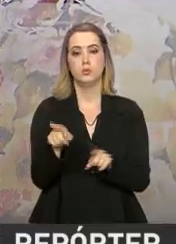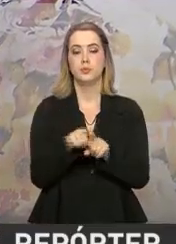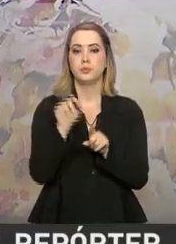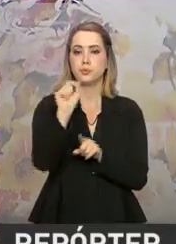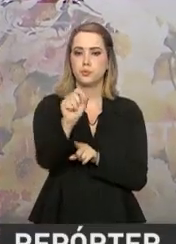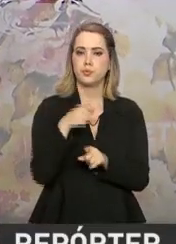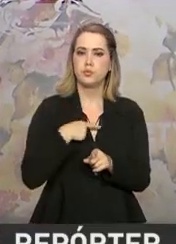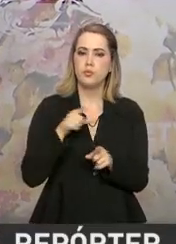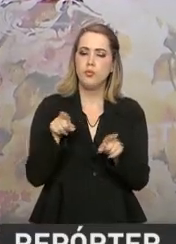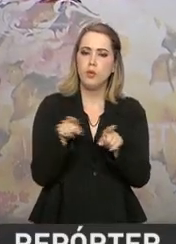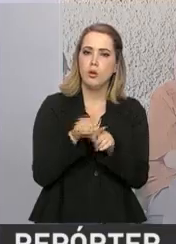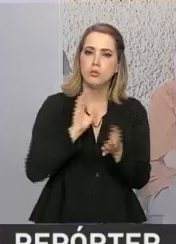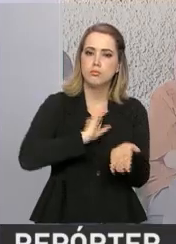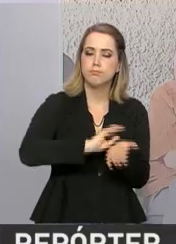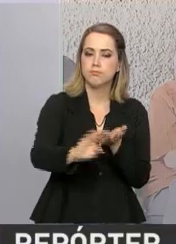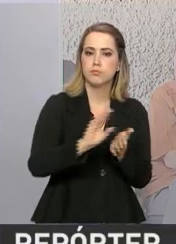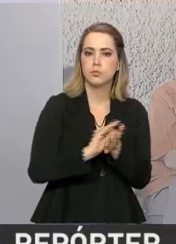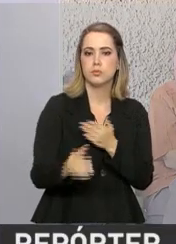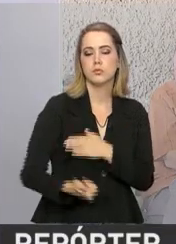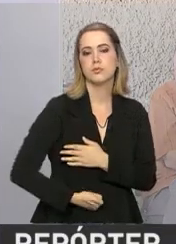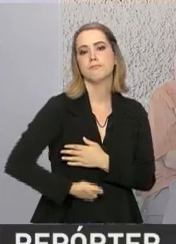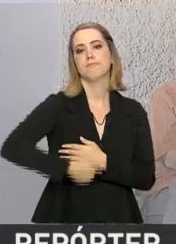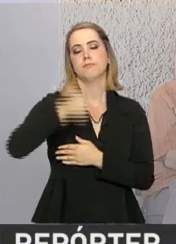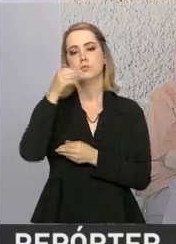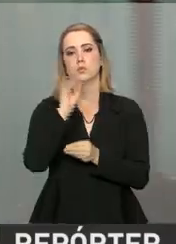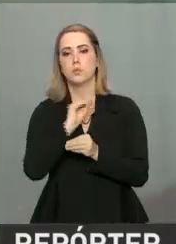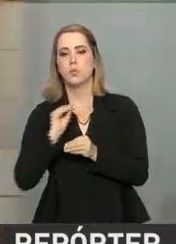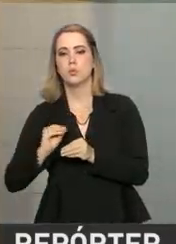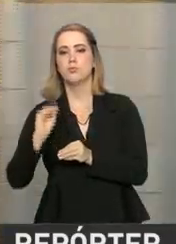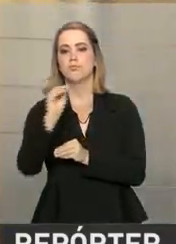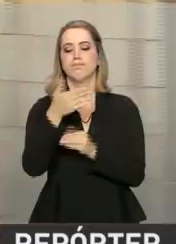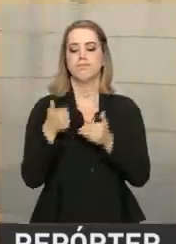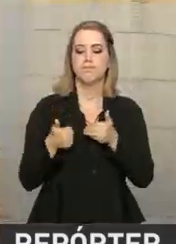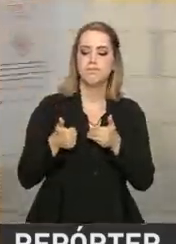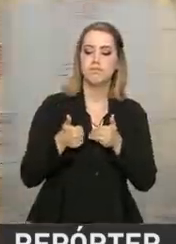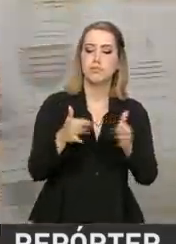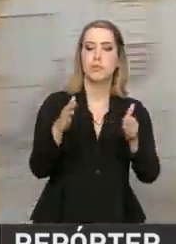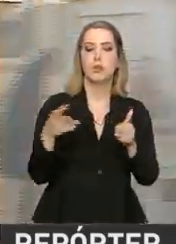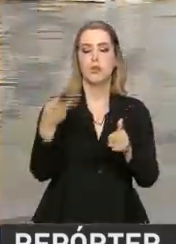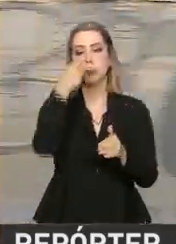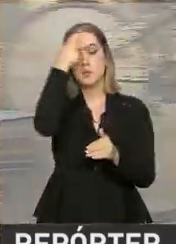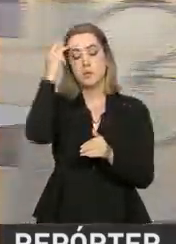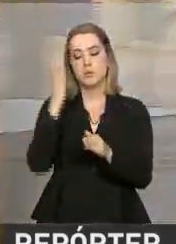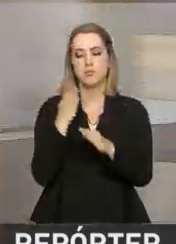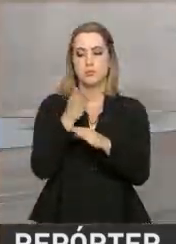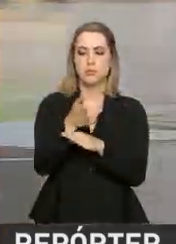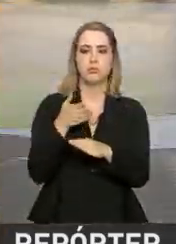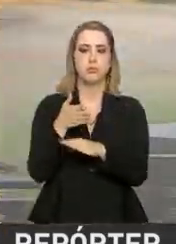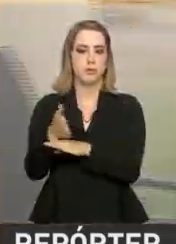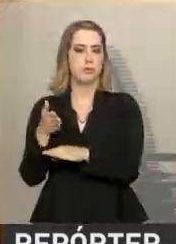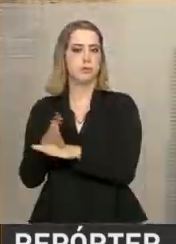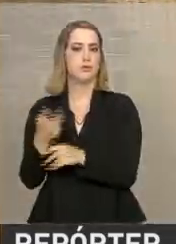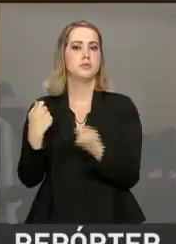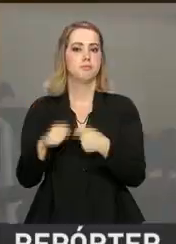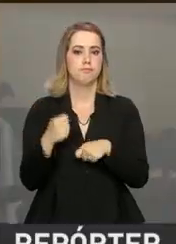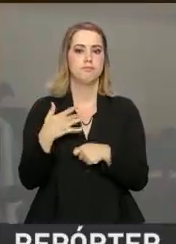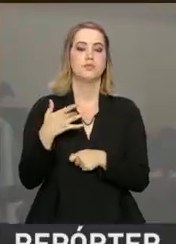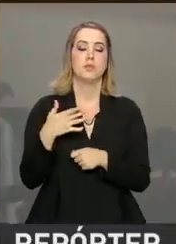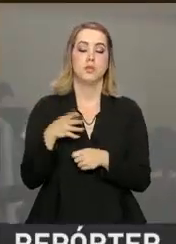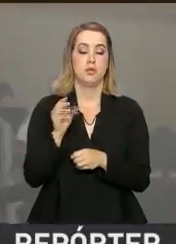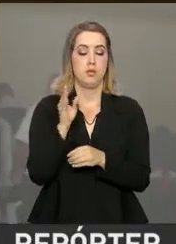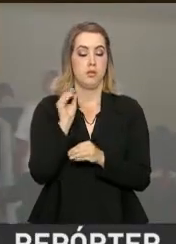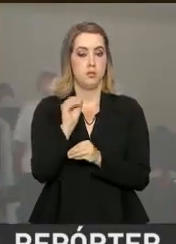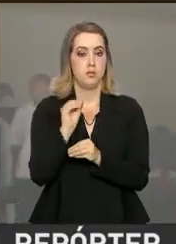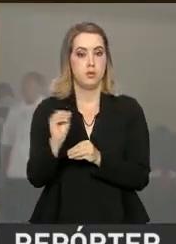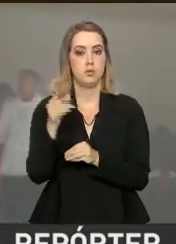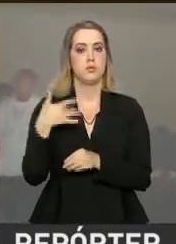recursos são usados para melhorar o atendimento e ampliar o acesso da população aos serviços de saúde do hospital